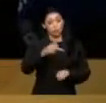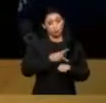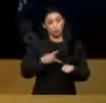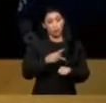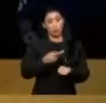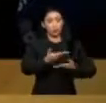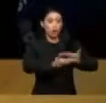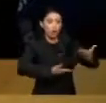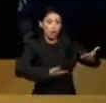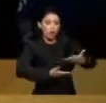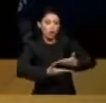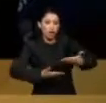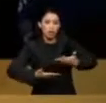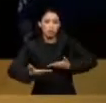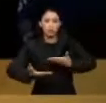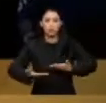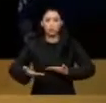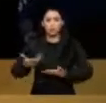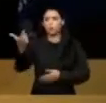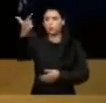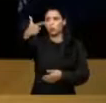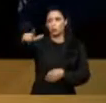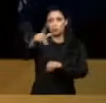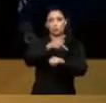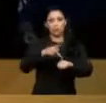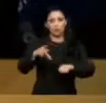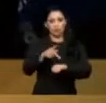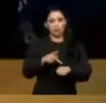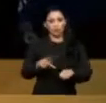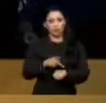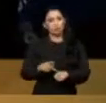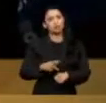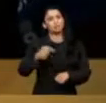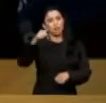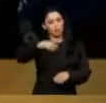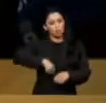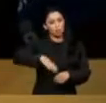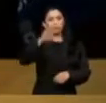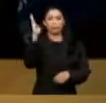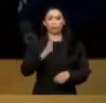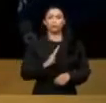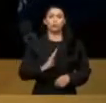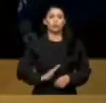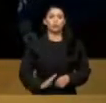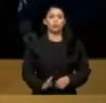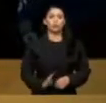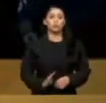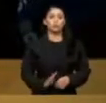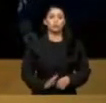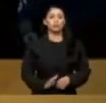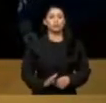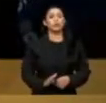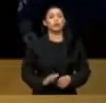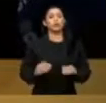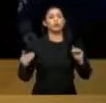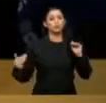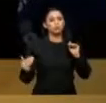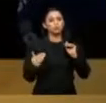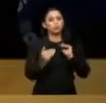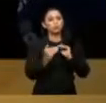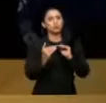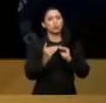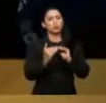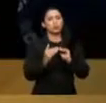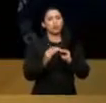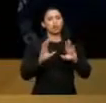internacionais. Nossa nação, nosso país, o Estado brasileiro, é signatário da Convenção Internacional